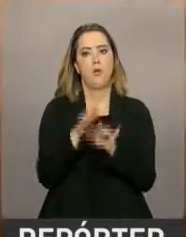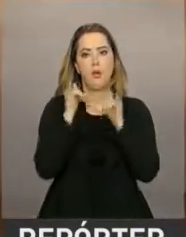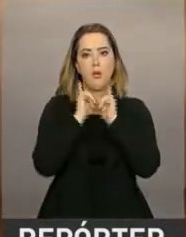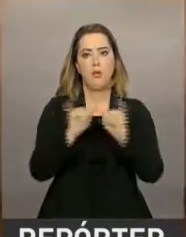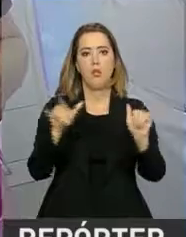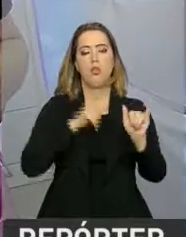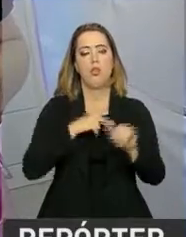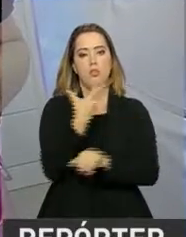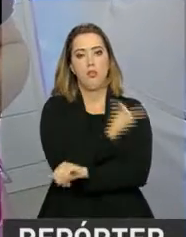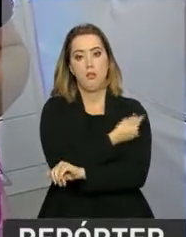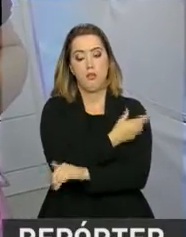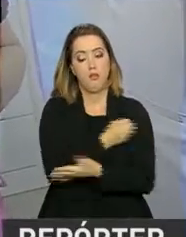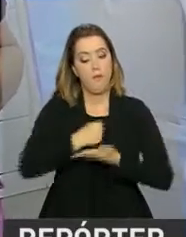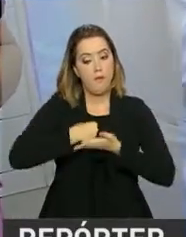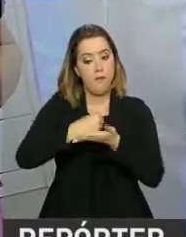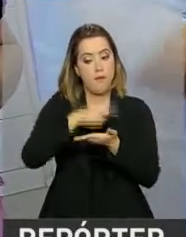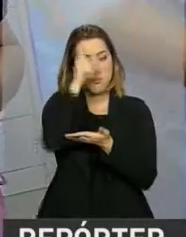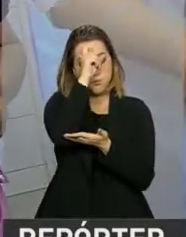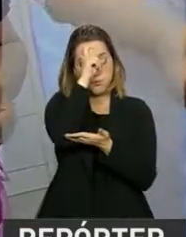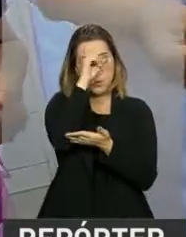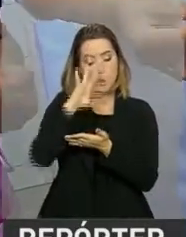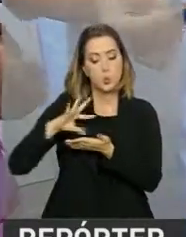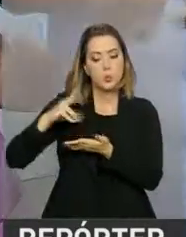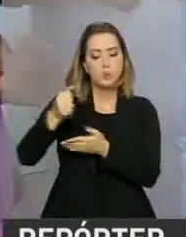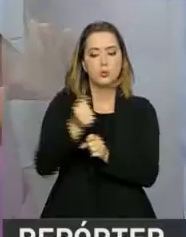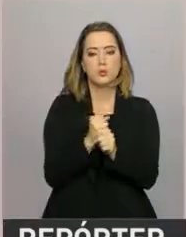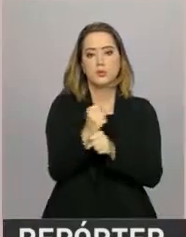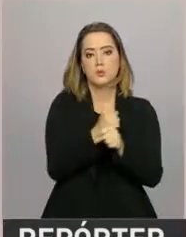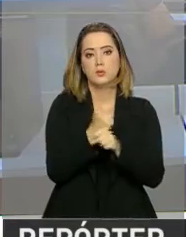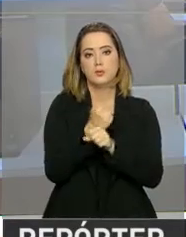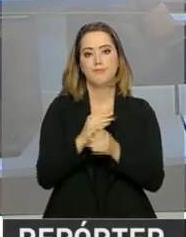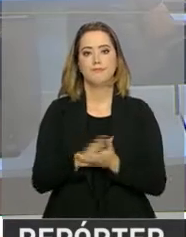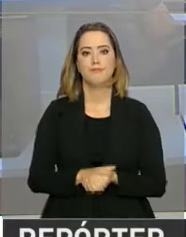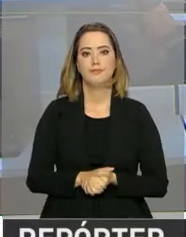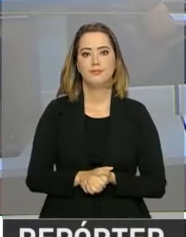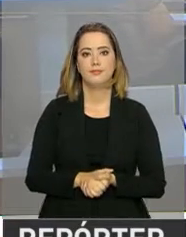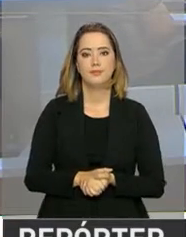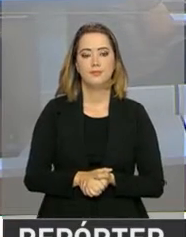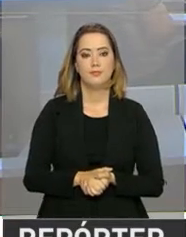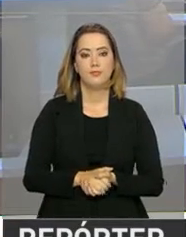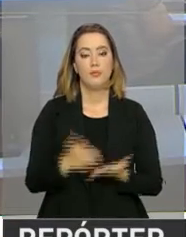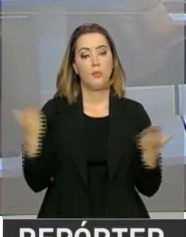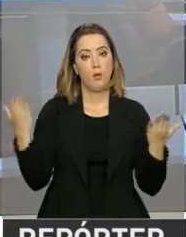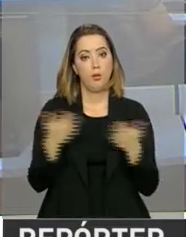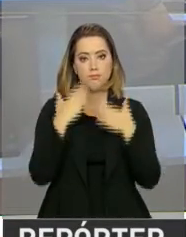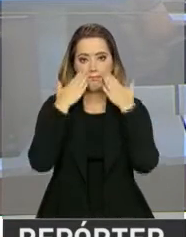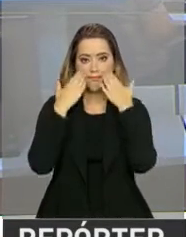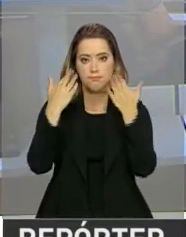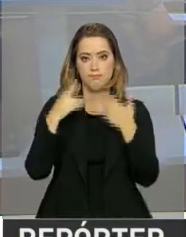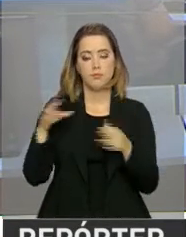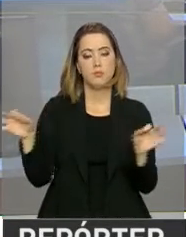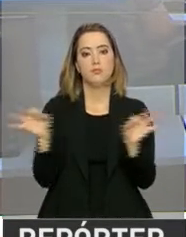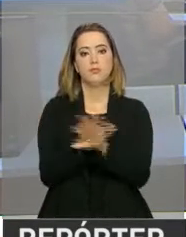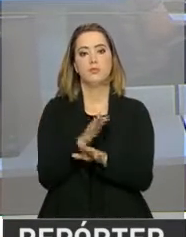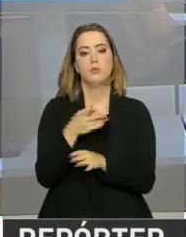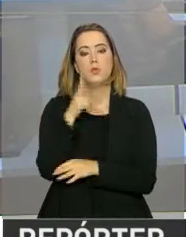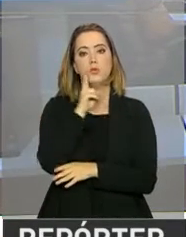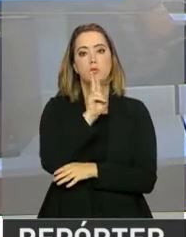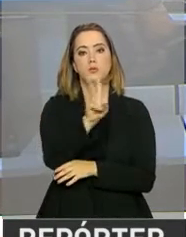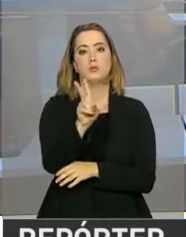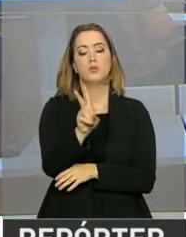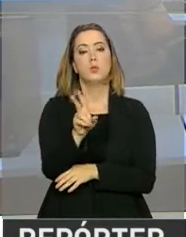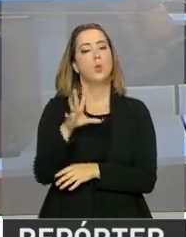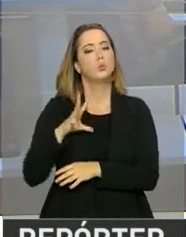estarão disponíveis na rede pública de saúde durante todo o ano. E esta edição do Repórter NBR termina aqui. Veja agora